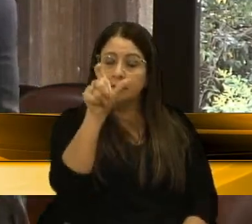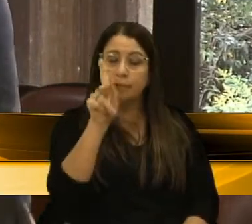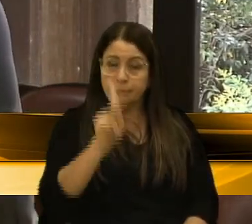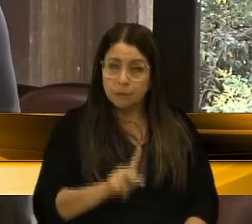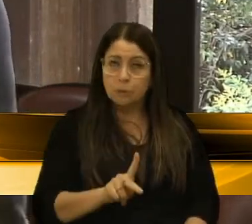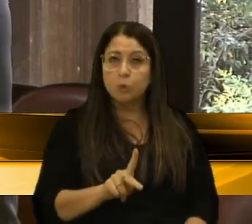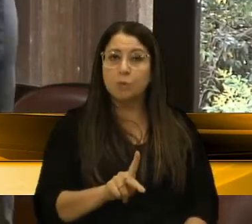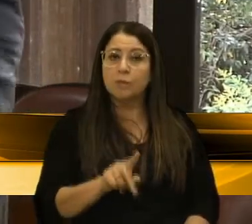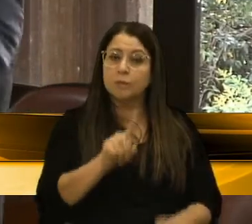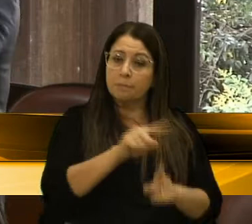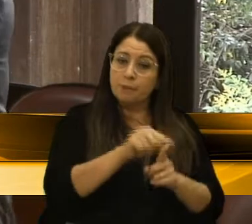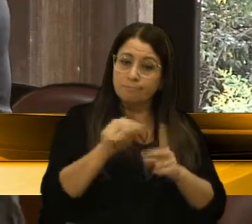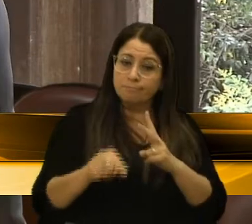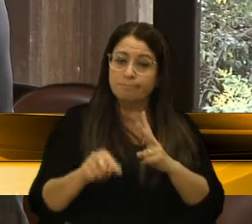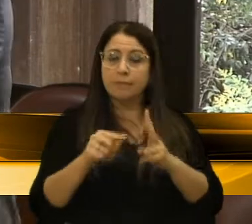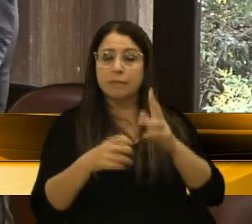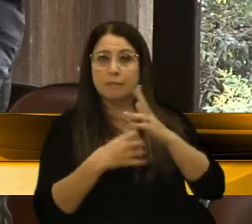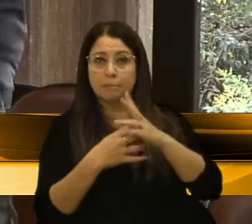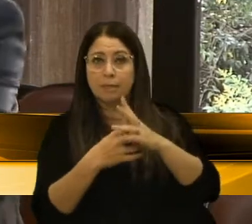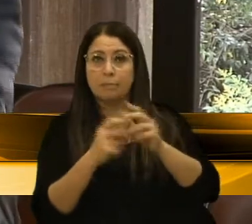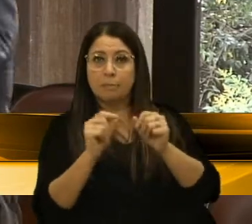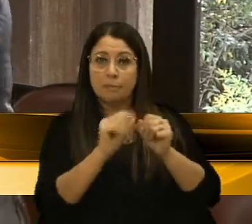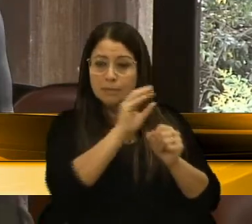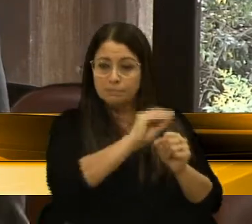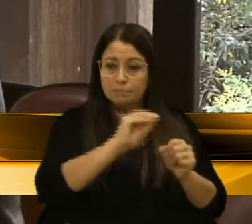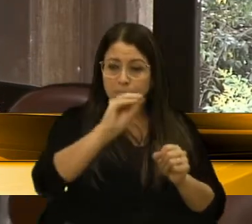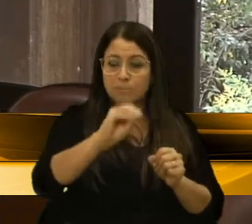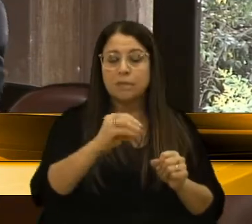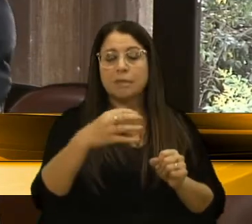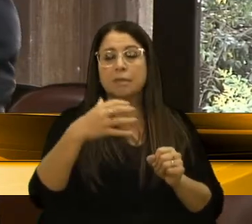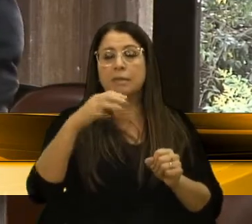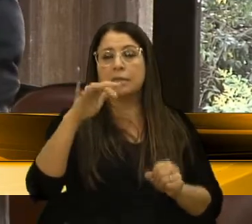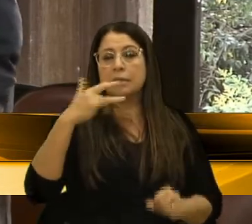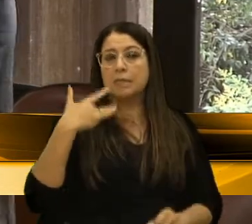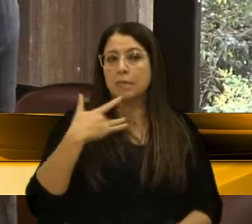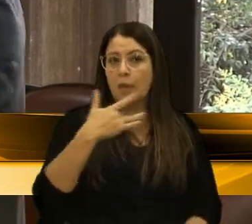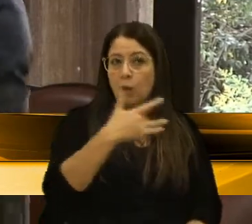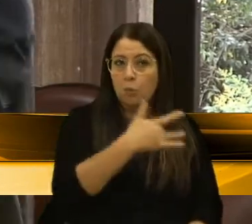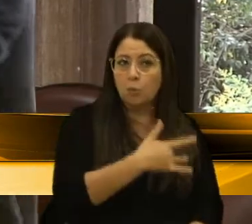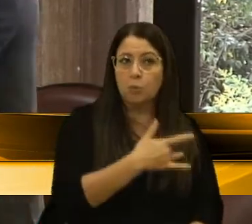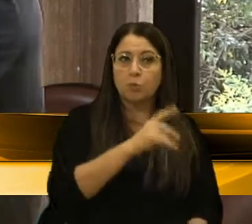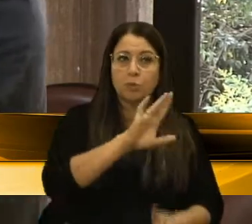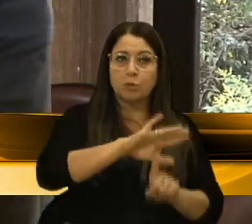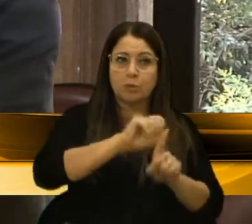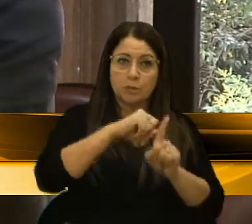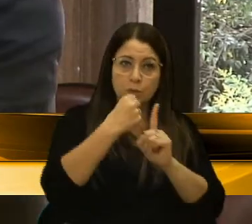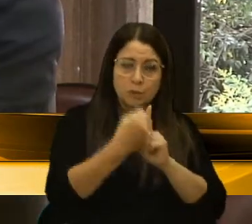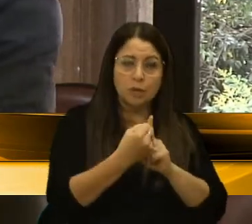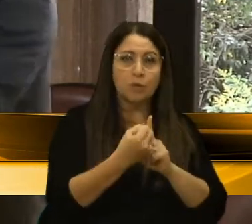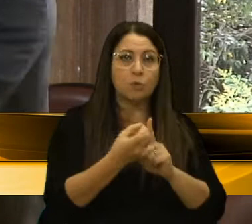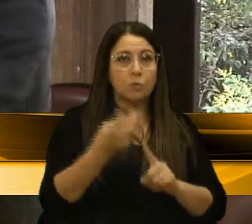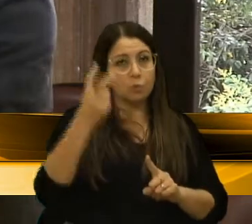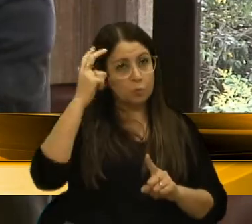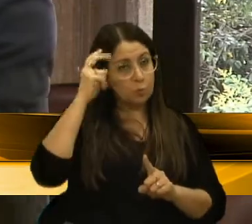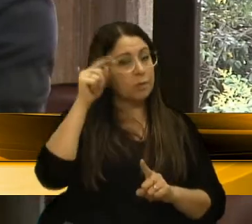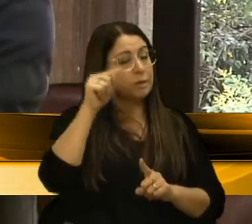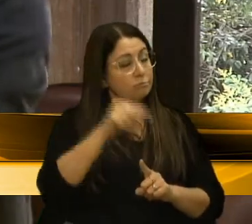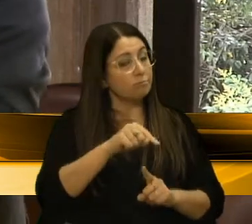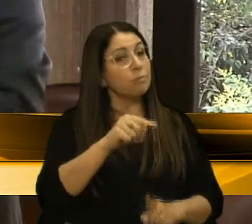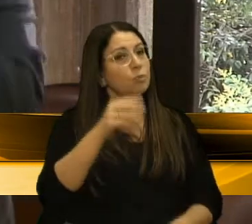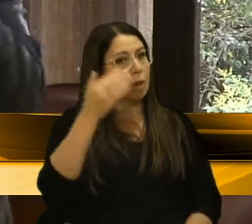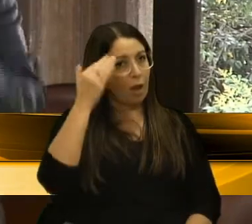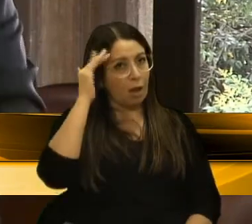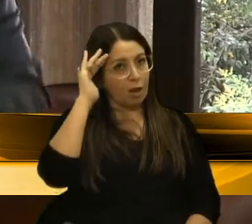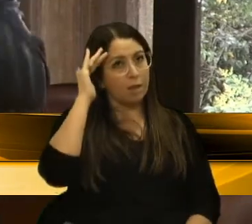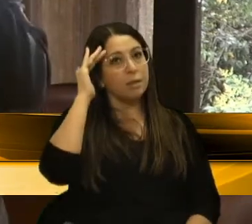e jurídicas para se aplicar na saúde, na assistência, na cultura. Com esse status, vereadora Paula, eu entendo